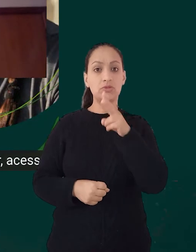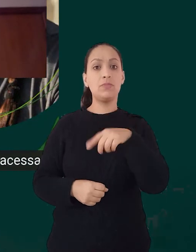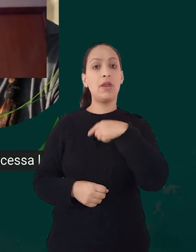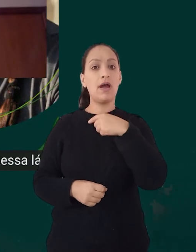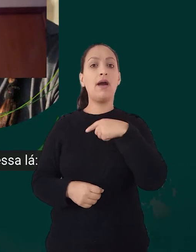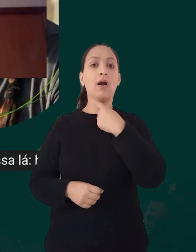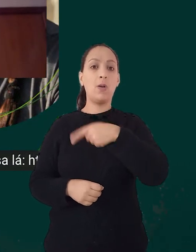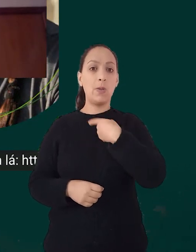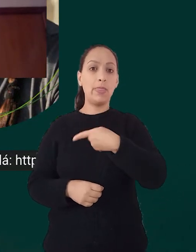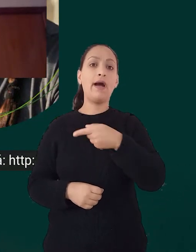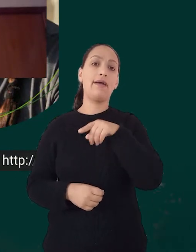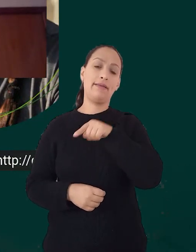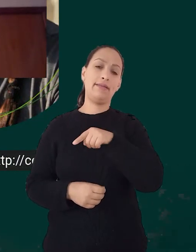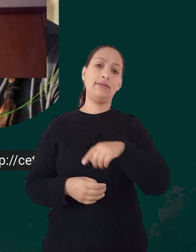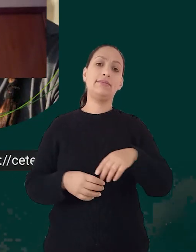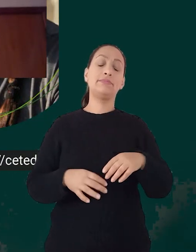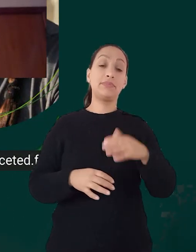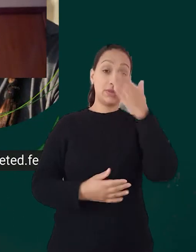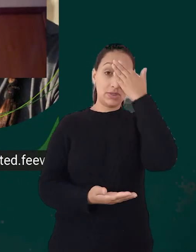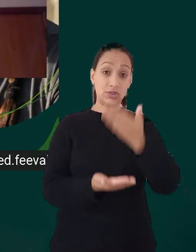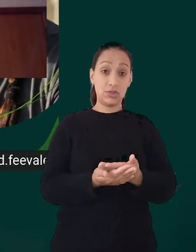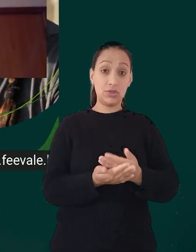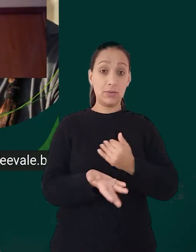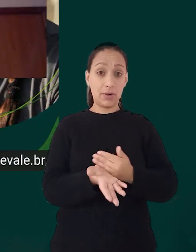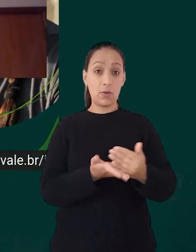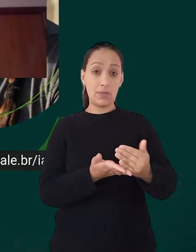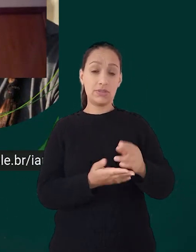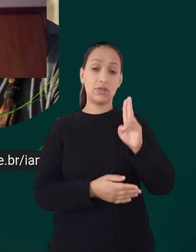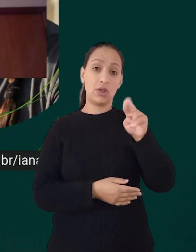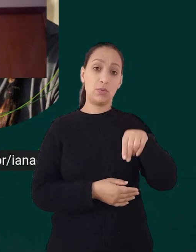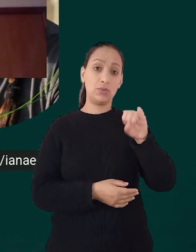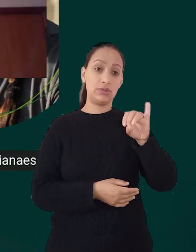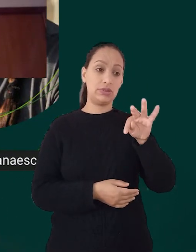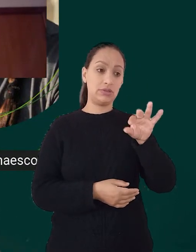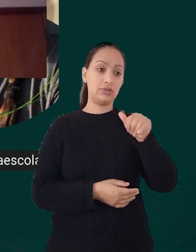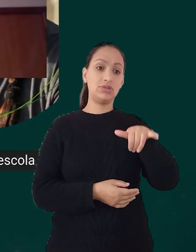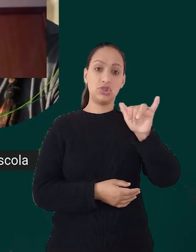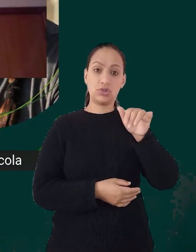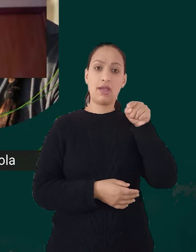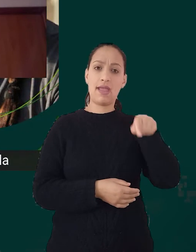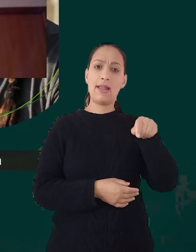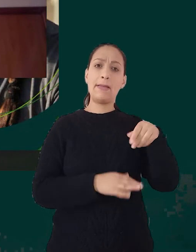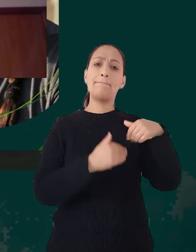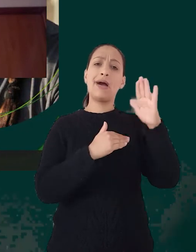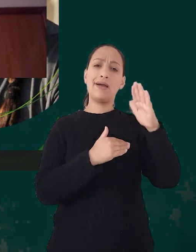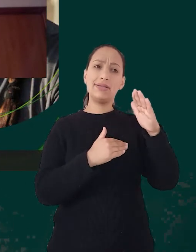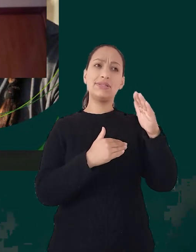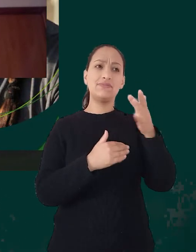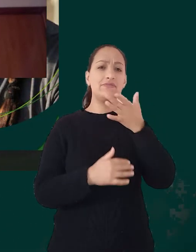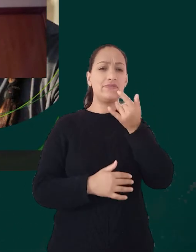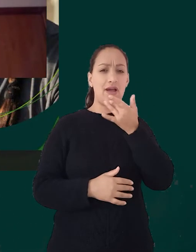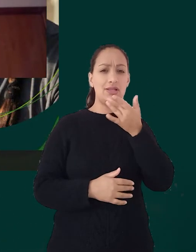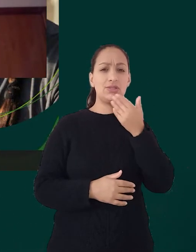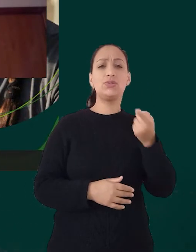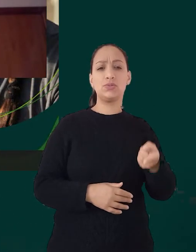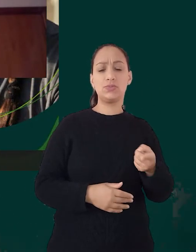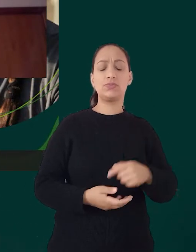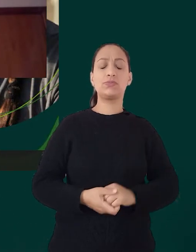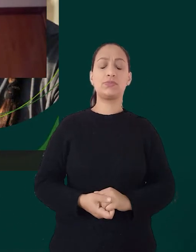Eu acredito, então, que para início a Unity ela se populariza mais facilmente, tá